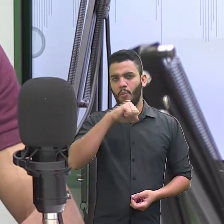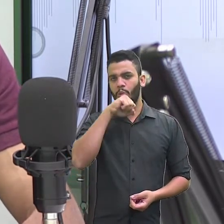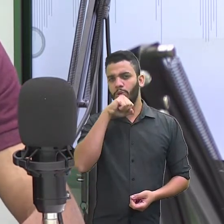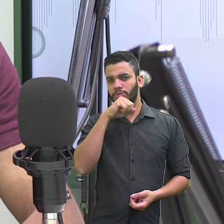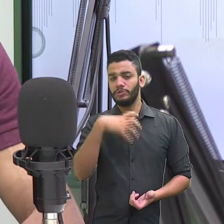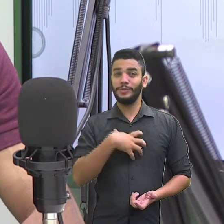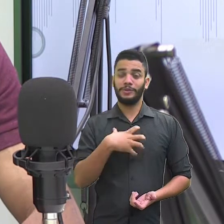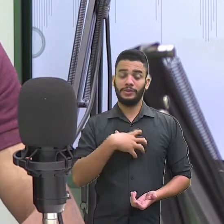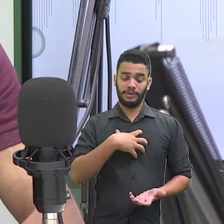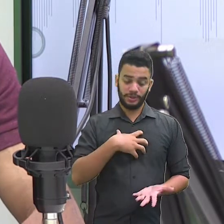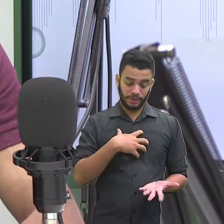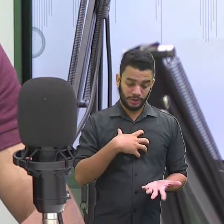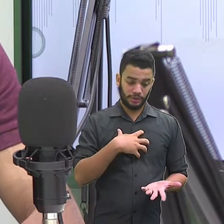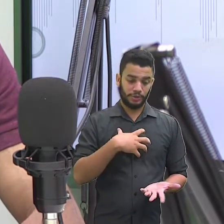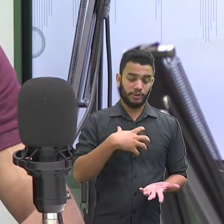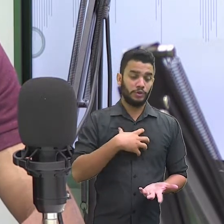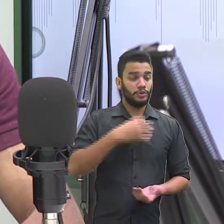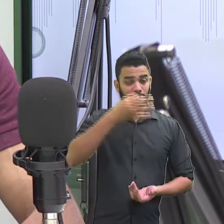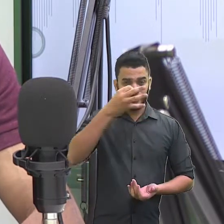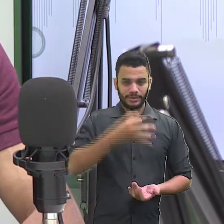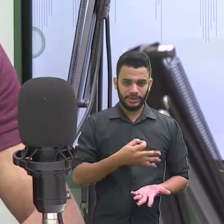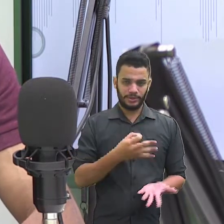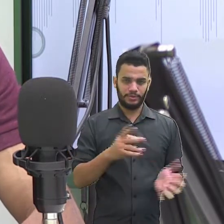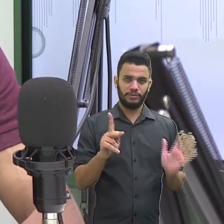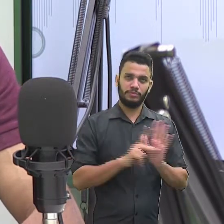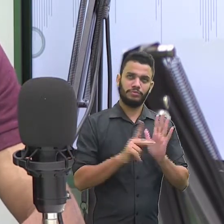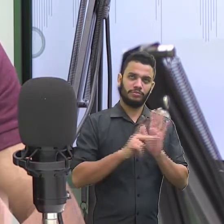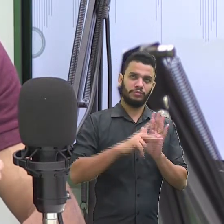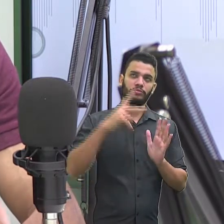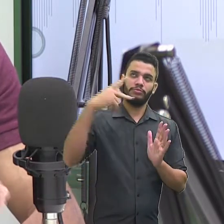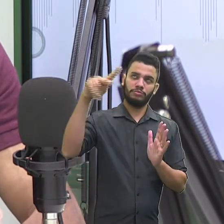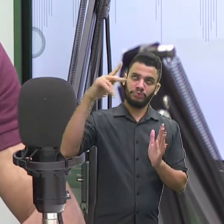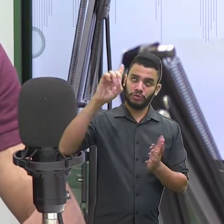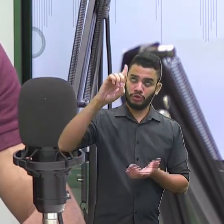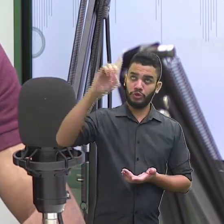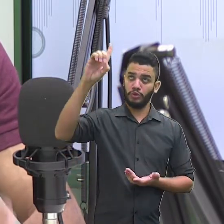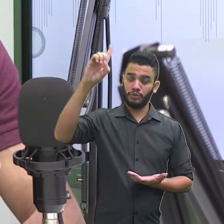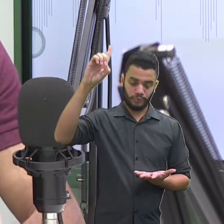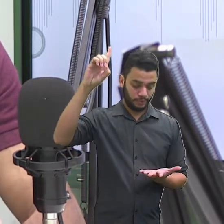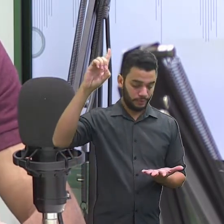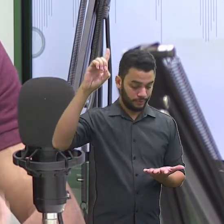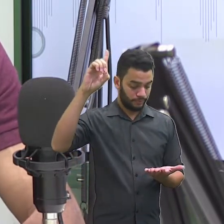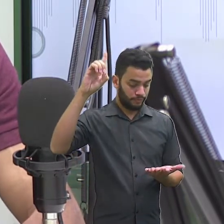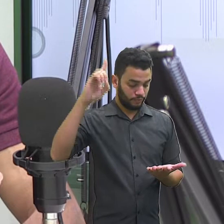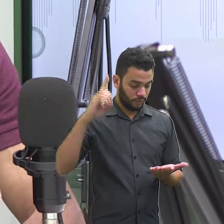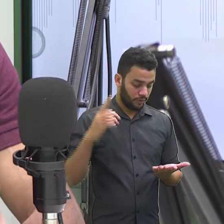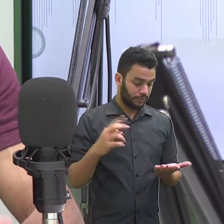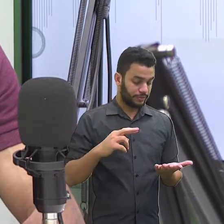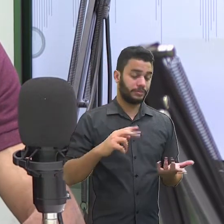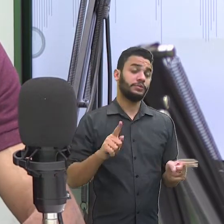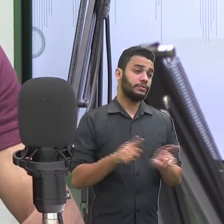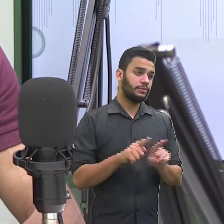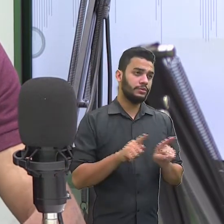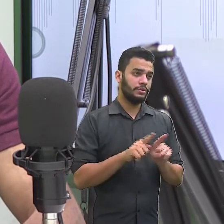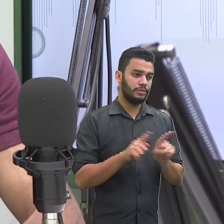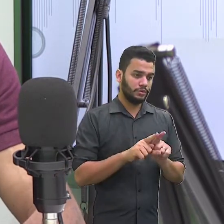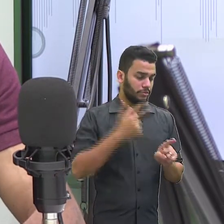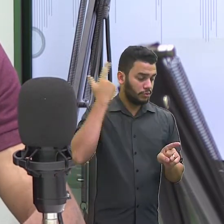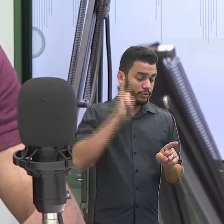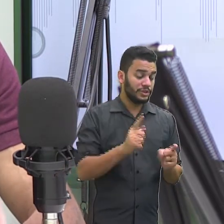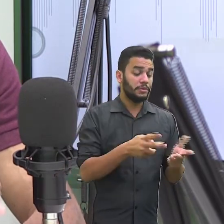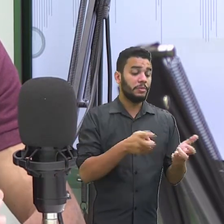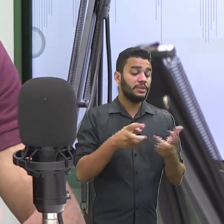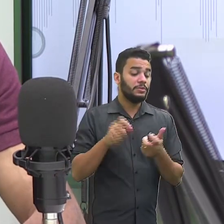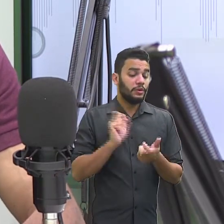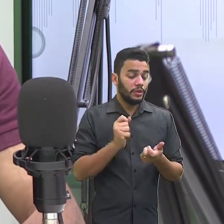Sagrada diz, nós havemos de, consequentemente, termos relacionamentos melhores com os nossos respectivos filhos.